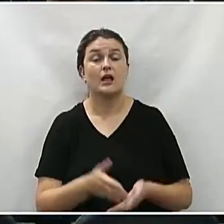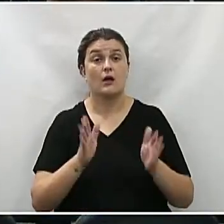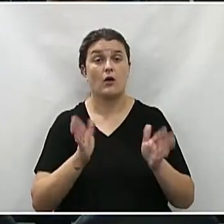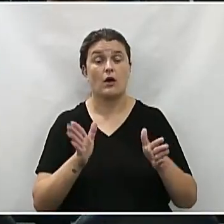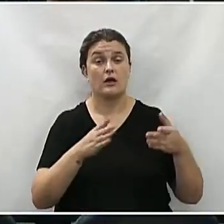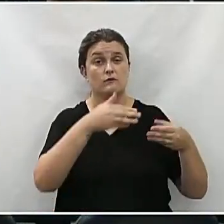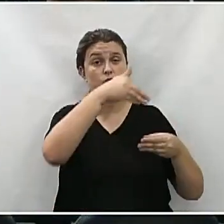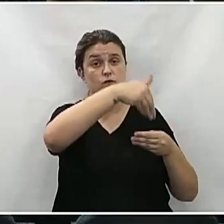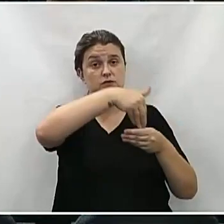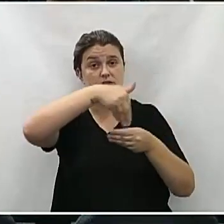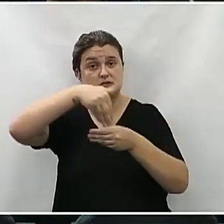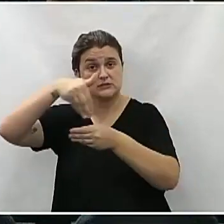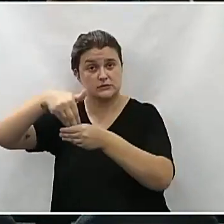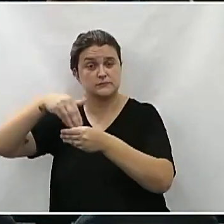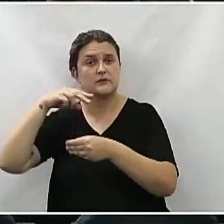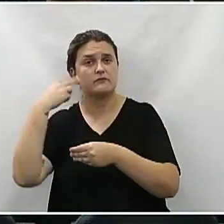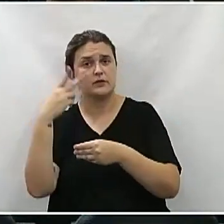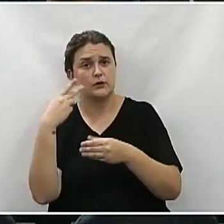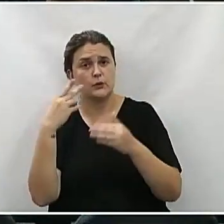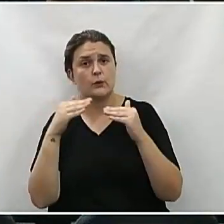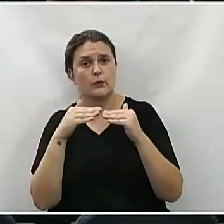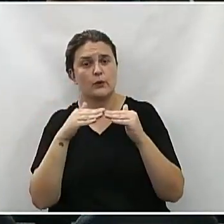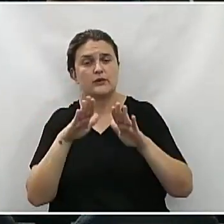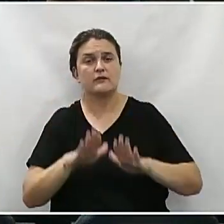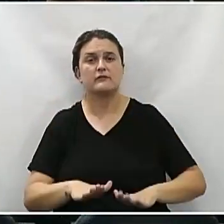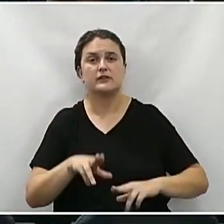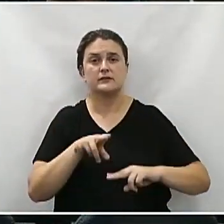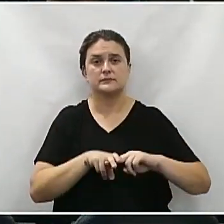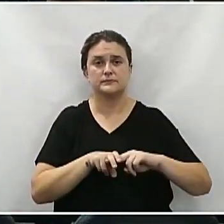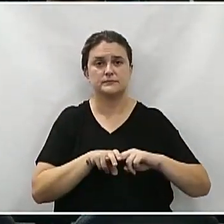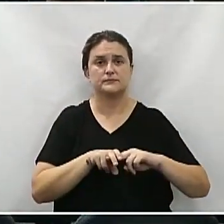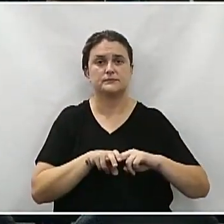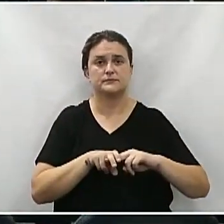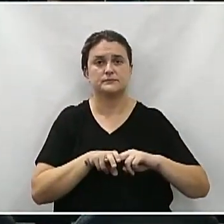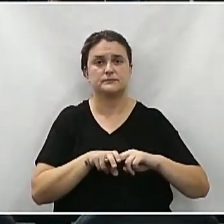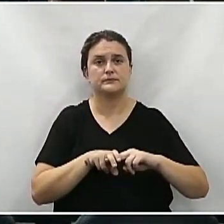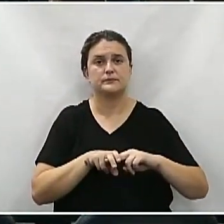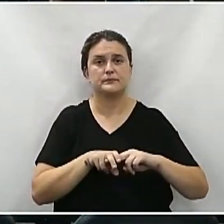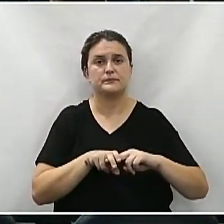Em votação, senhores vereadores que aprovam, permaneçam como estão.